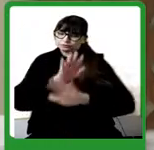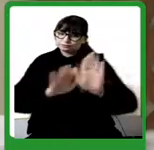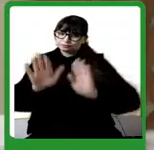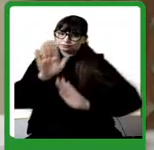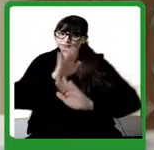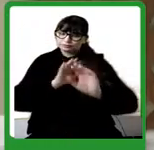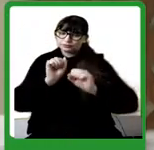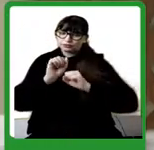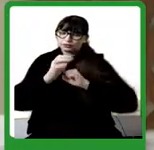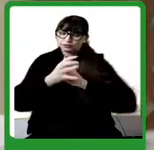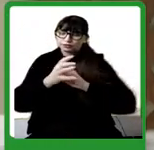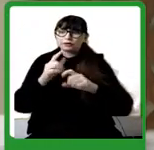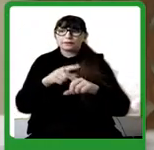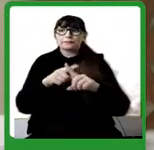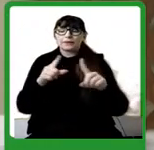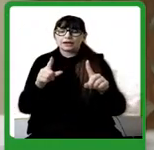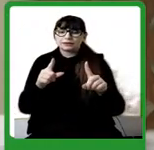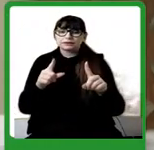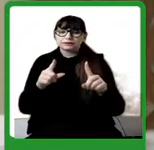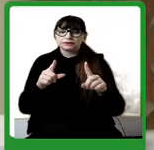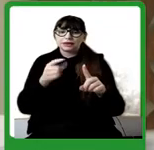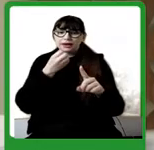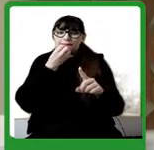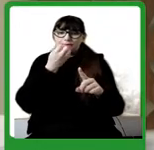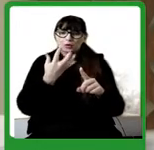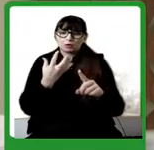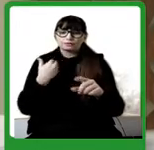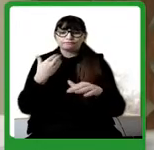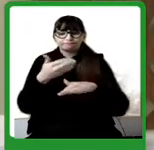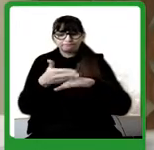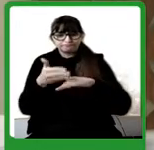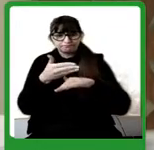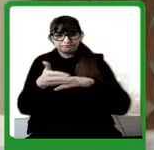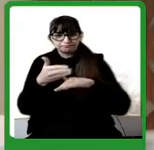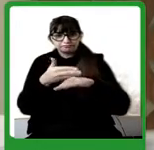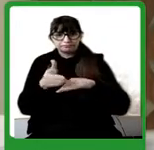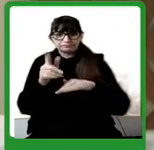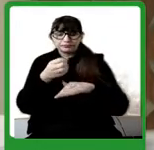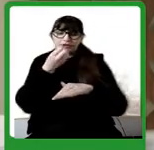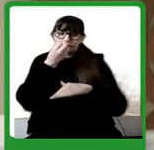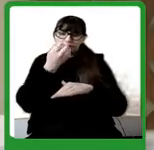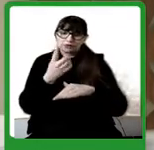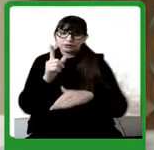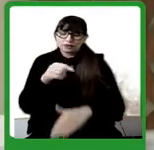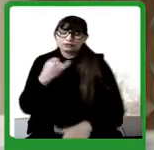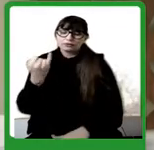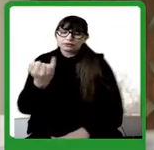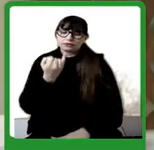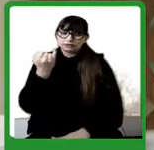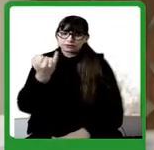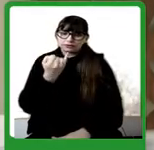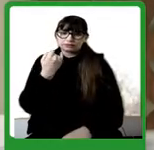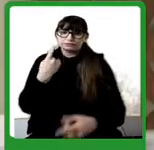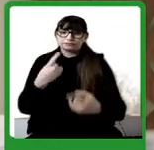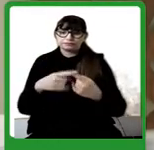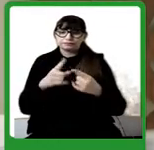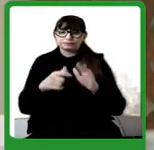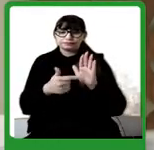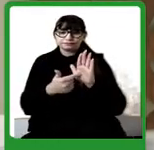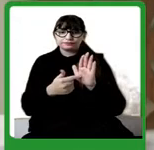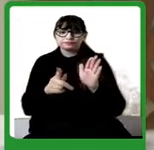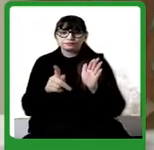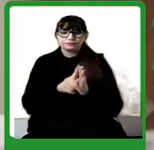mas tem como nós praticar isso que libera a endorfina, que tanto fala na importância e que nos traz essa felicidade. Então,